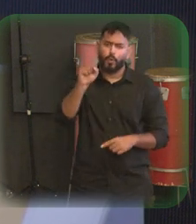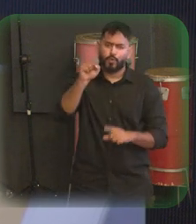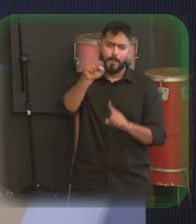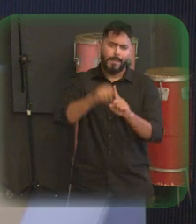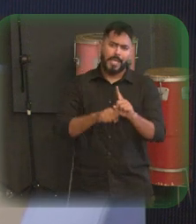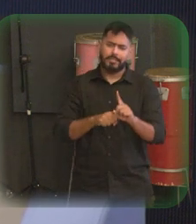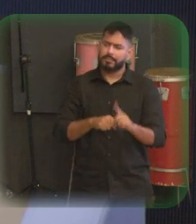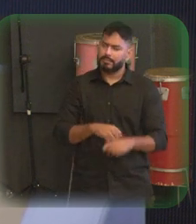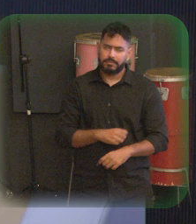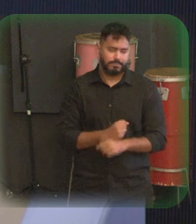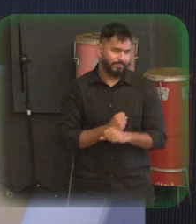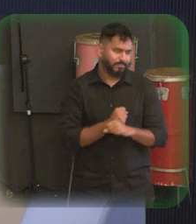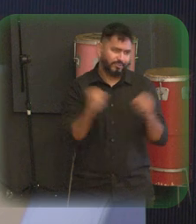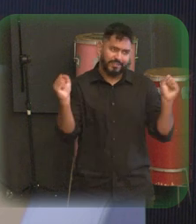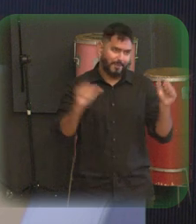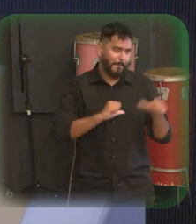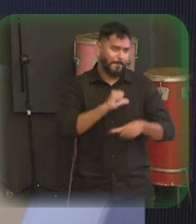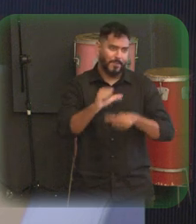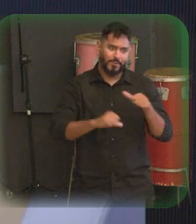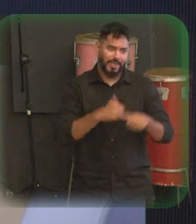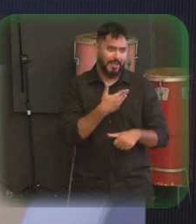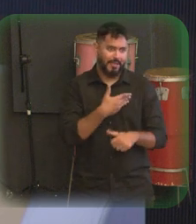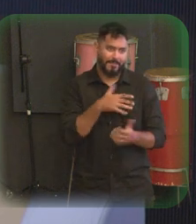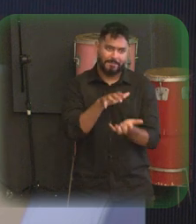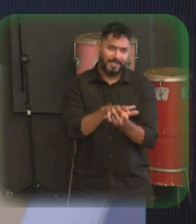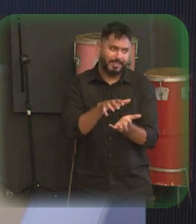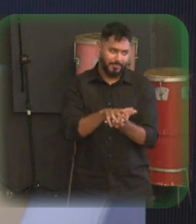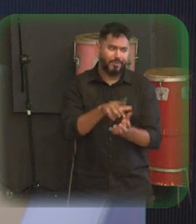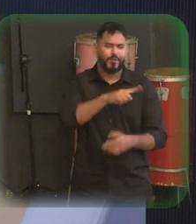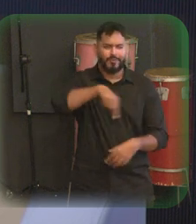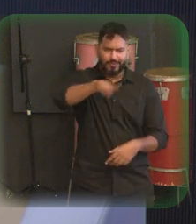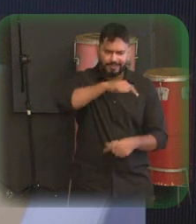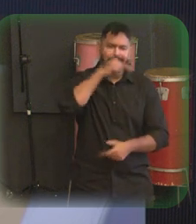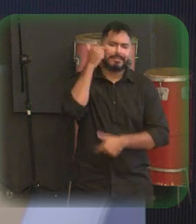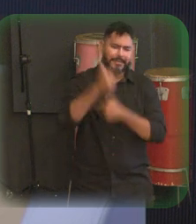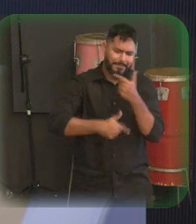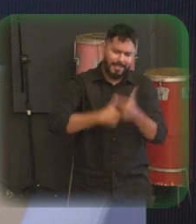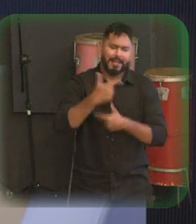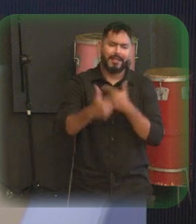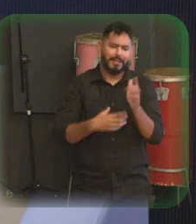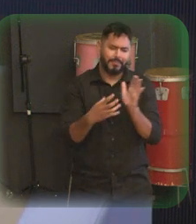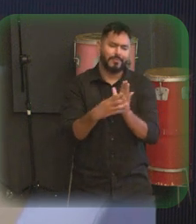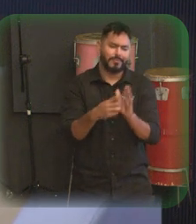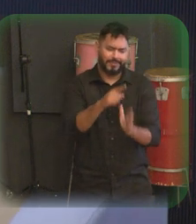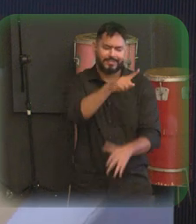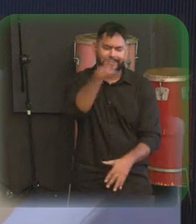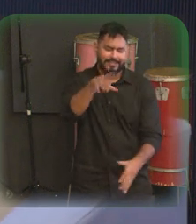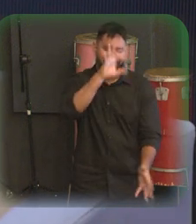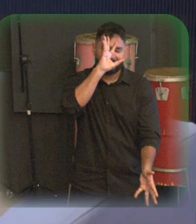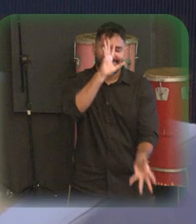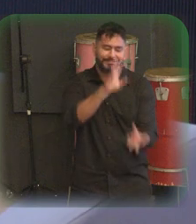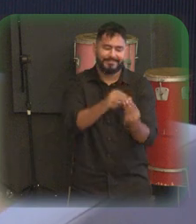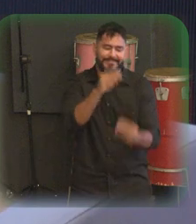impossível fazer as coisas se transformarem. Quem está aqui na lida do serviço público sabe muito bem disso. E muitas vezes